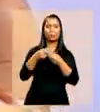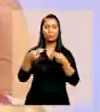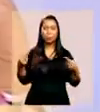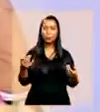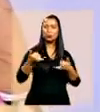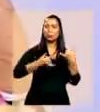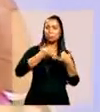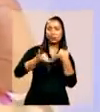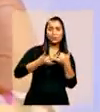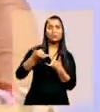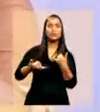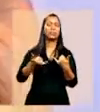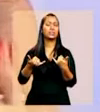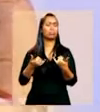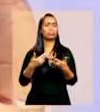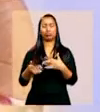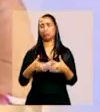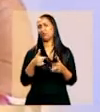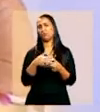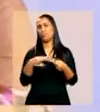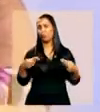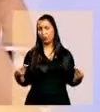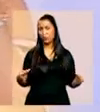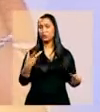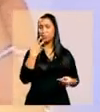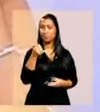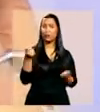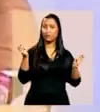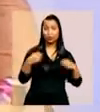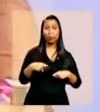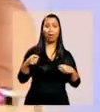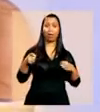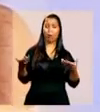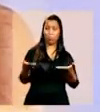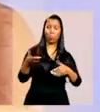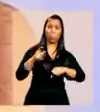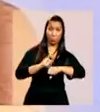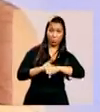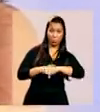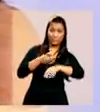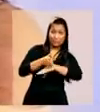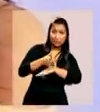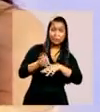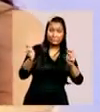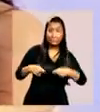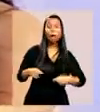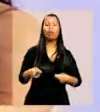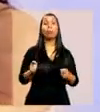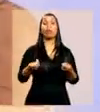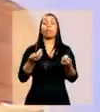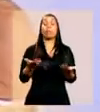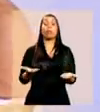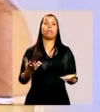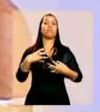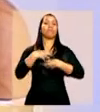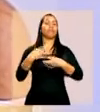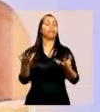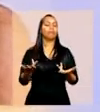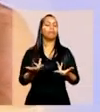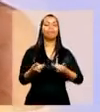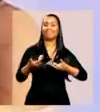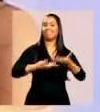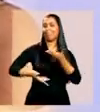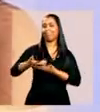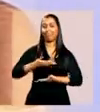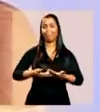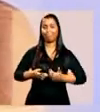com objetos, com brinquedos, seja lá o que o pai consiga ter acesso naquele momento, vai proporcionar momentos riquíssimos